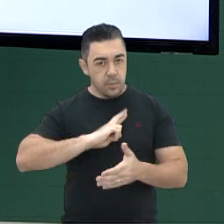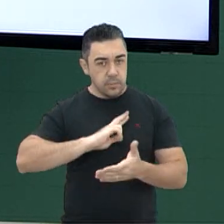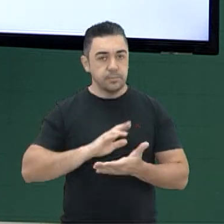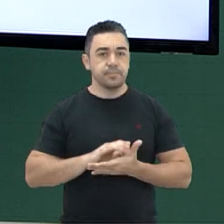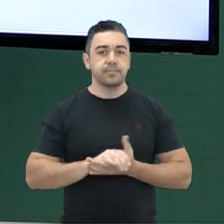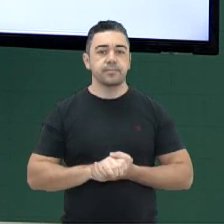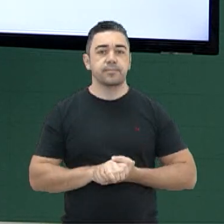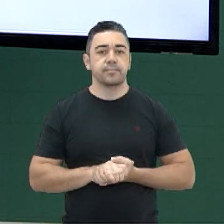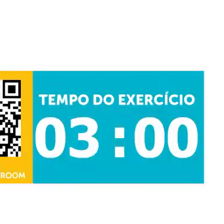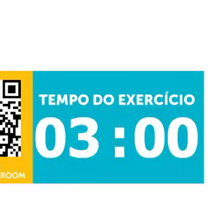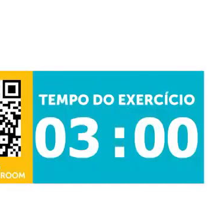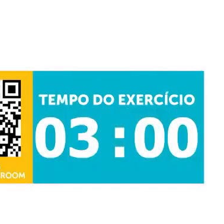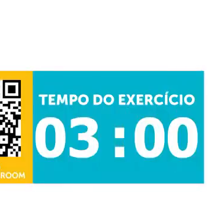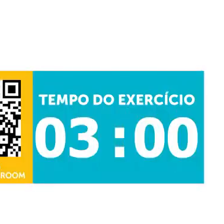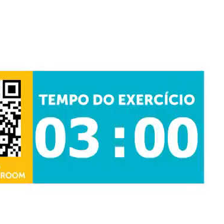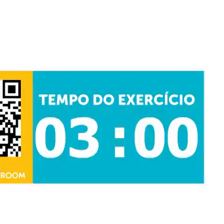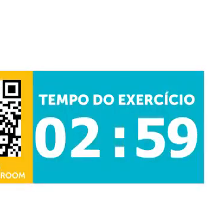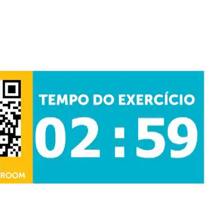Vamos lá?